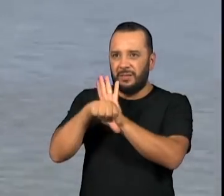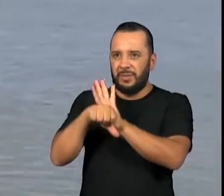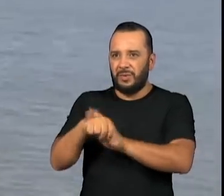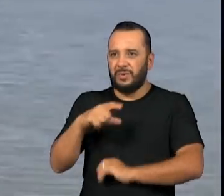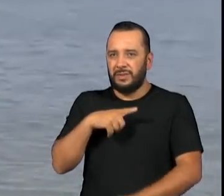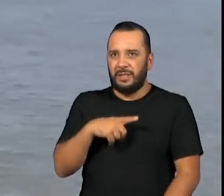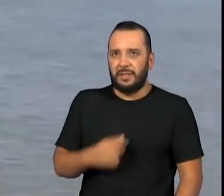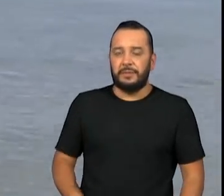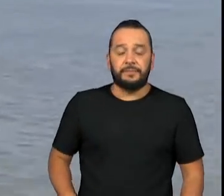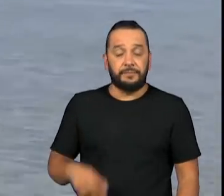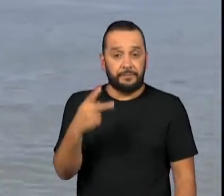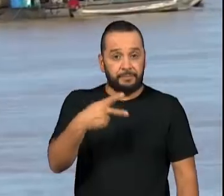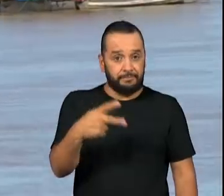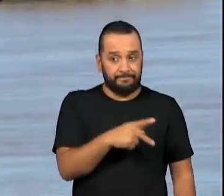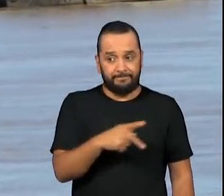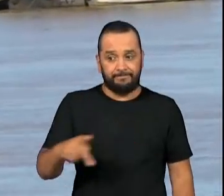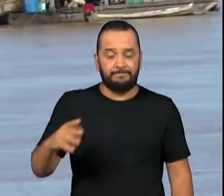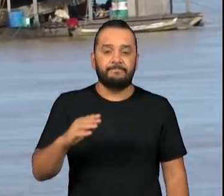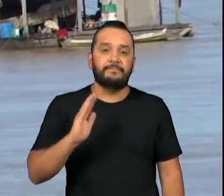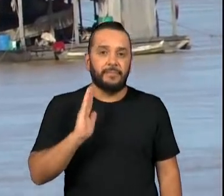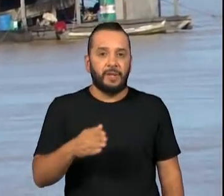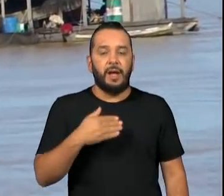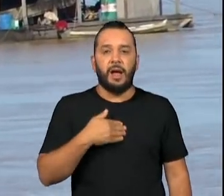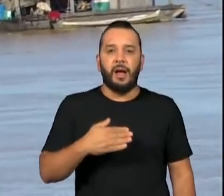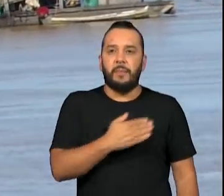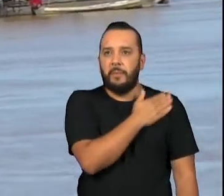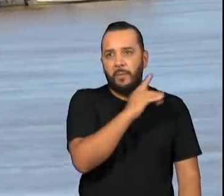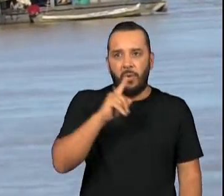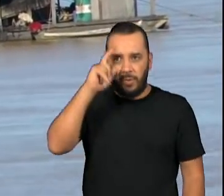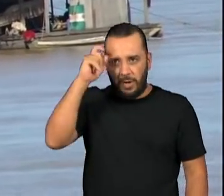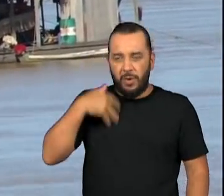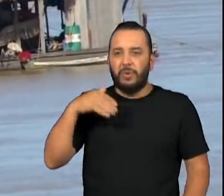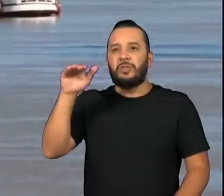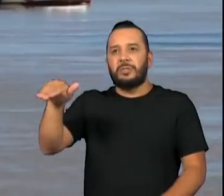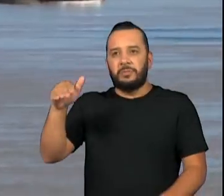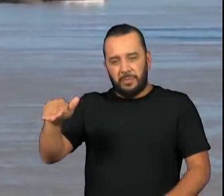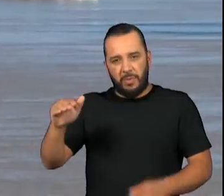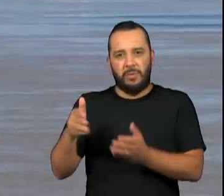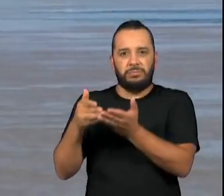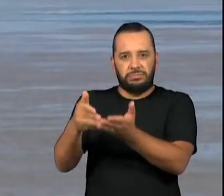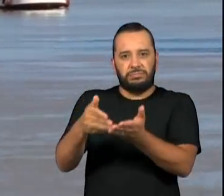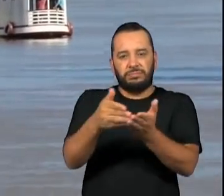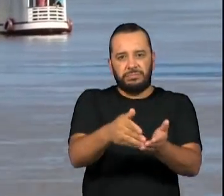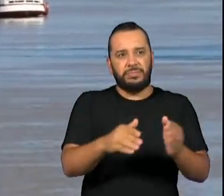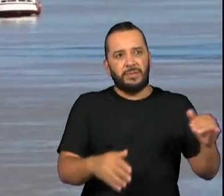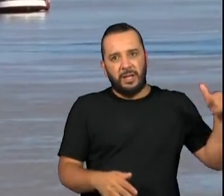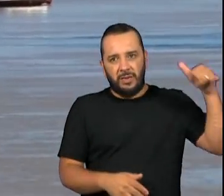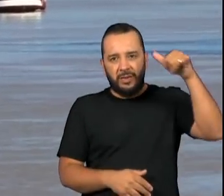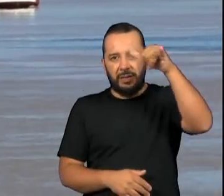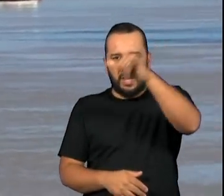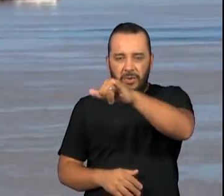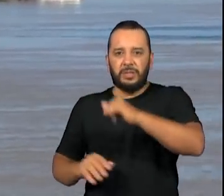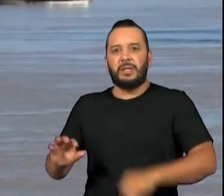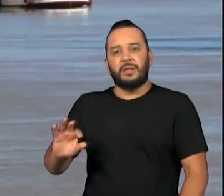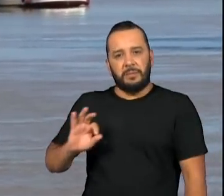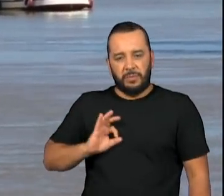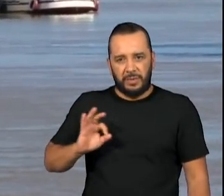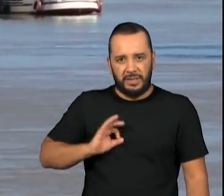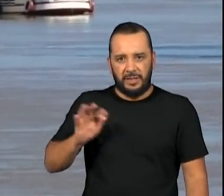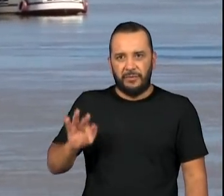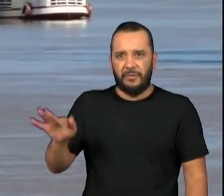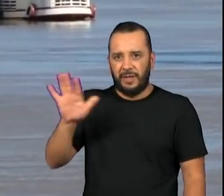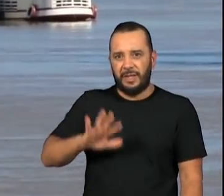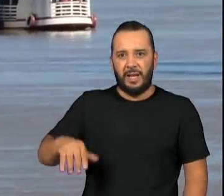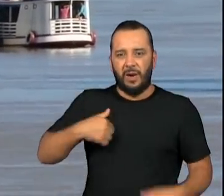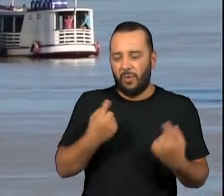O vice-presidente Hamilton Mourão aciona a Marinha, Aeronáutica e Polícia Federal para a operação conjunta contra o garimpo ilegal